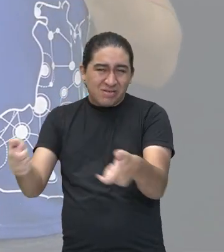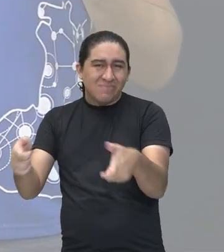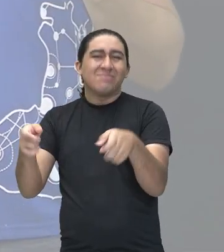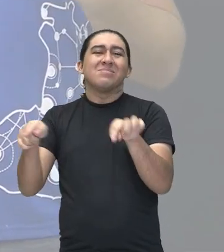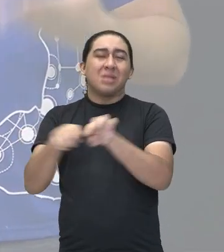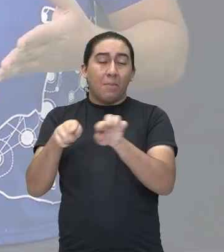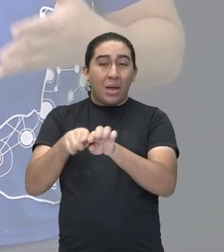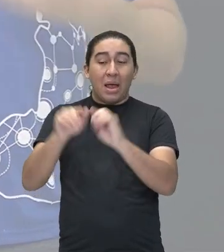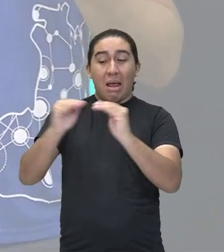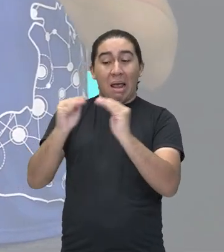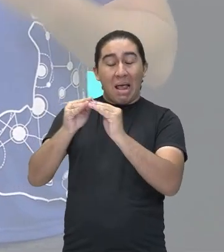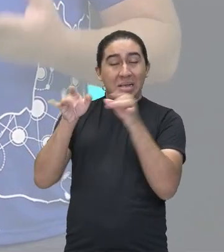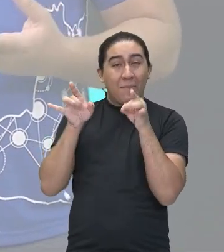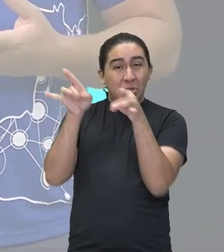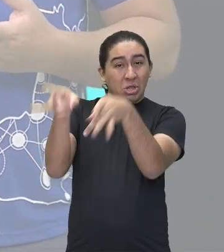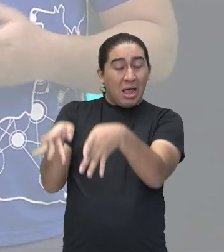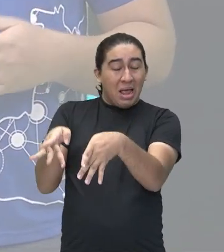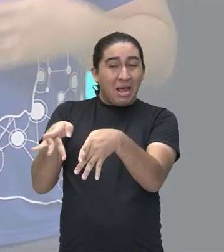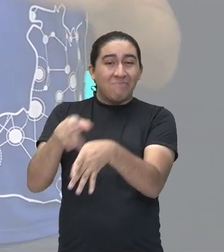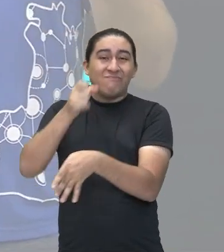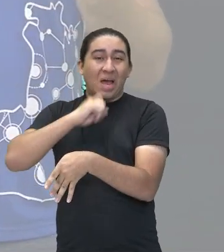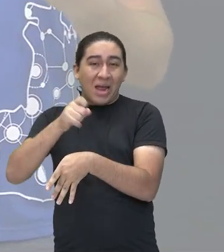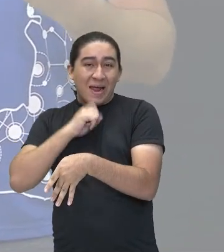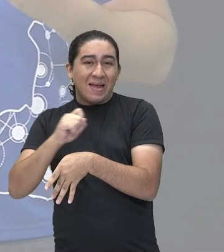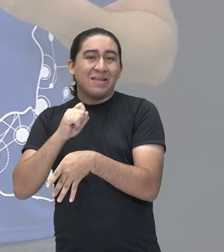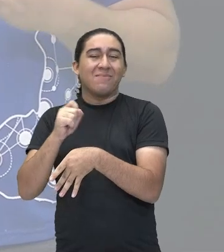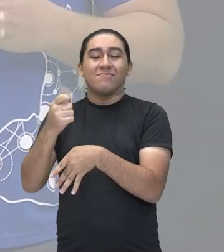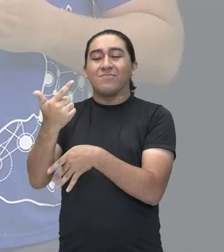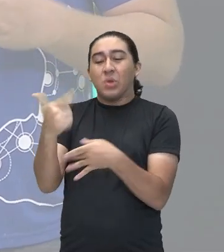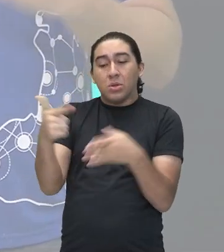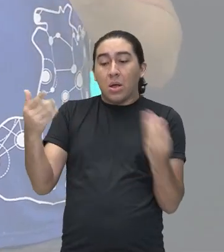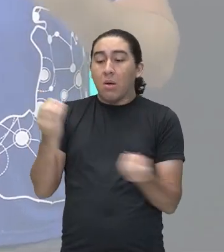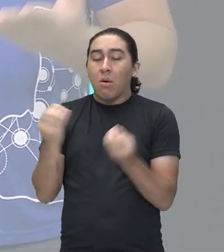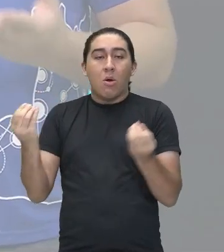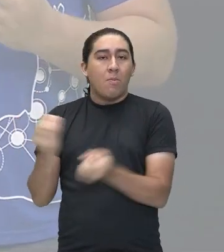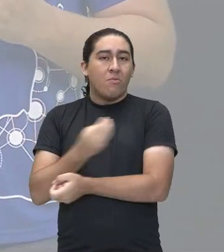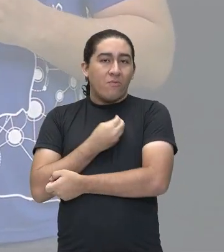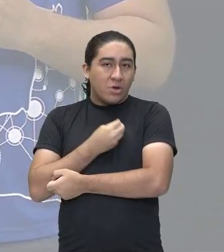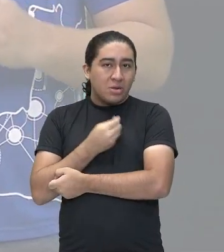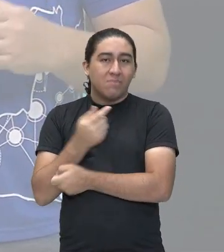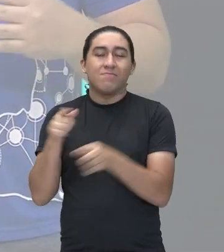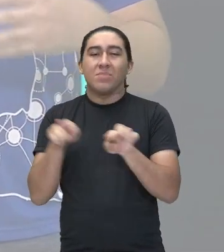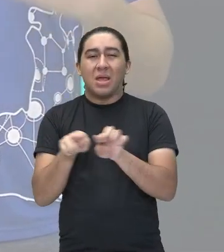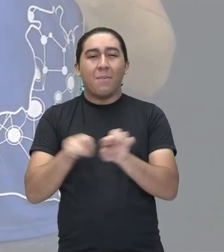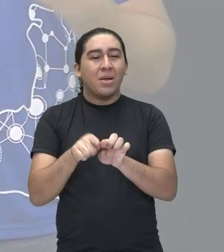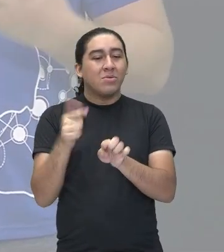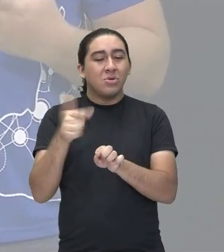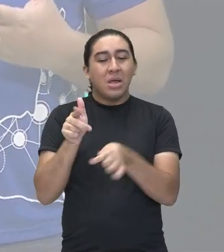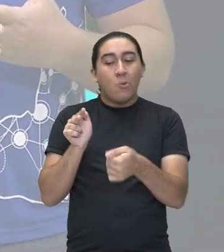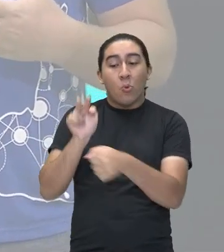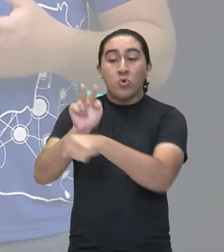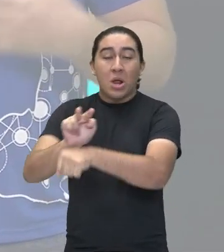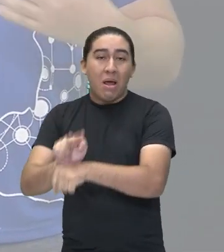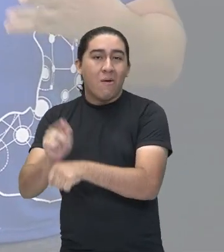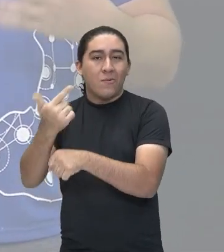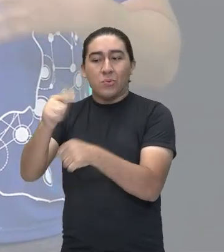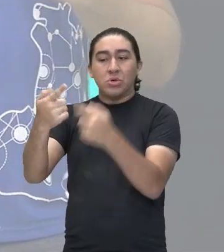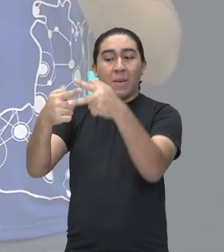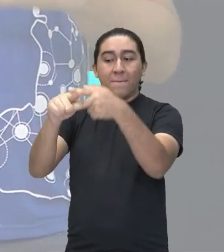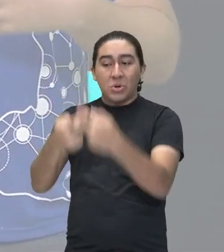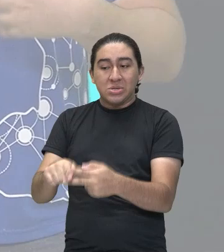abandonadas, casas velhas, antigas, que já não têm um reparo, ou seja, não tem ali uma manutenção